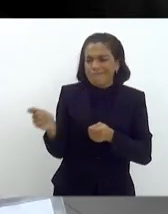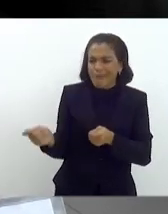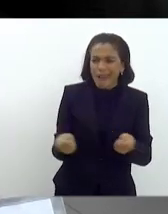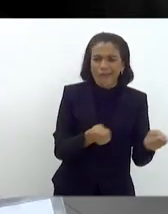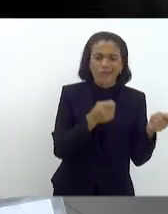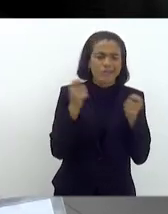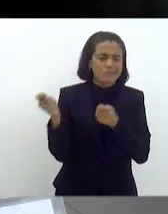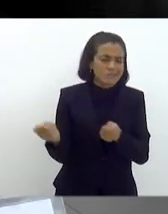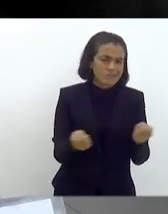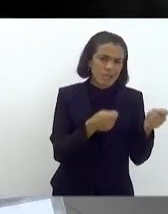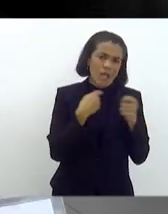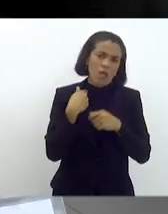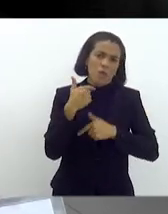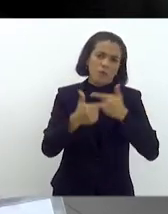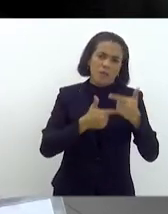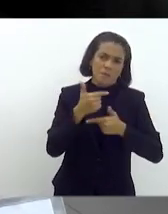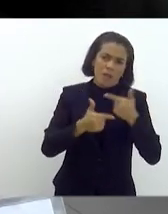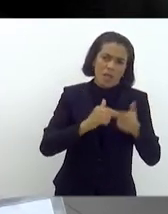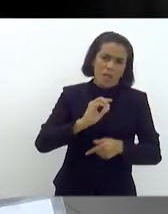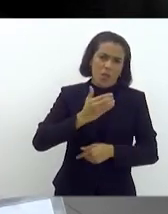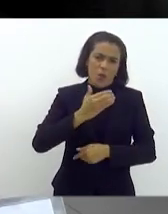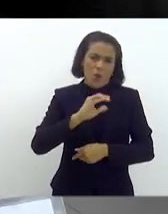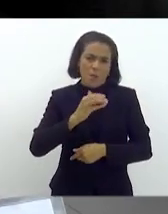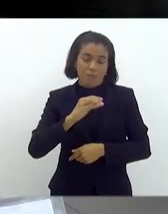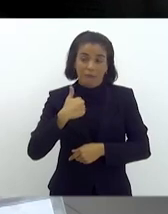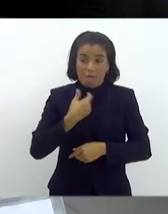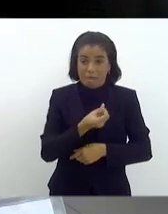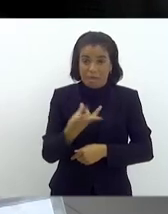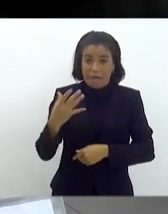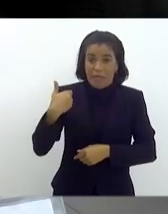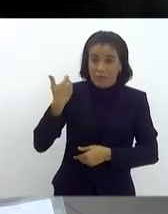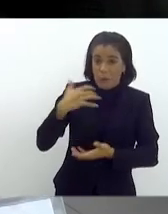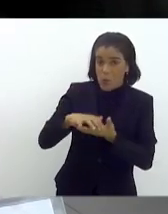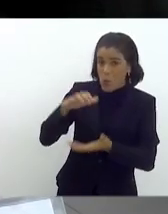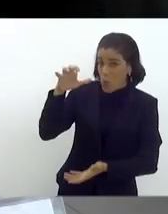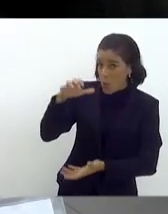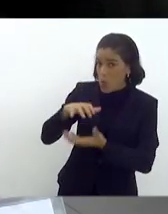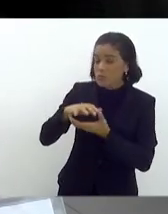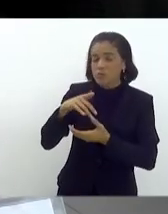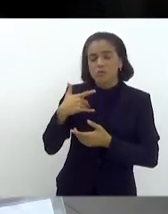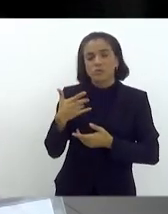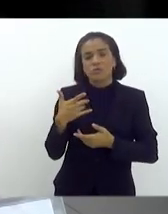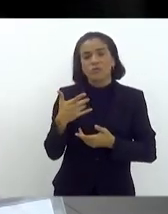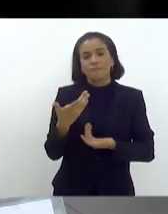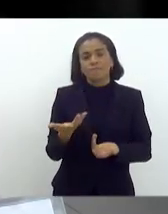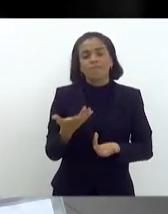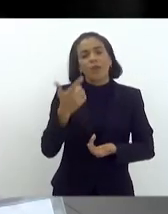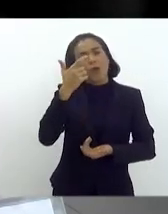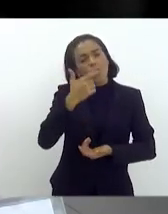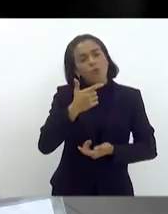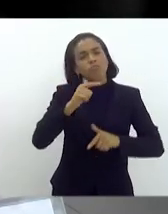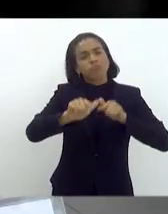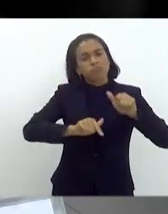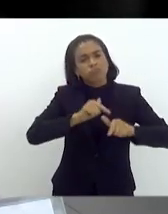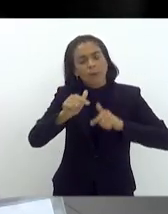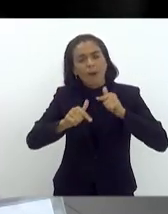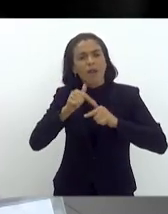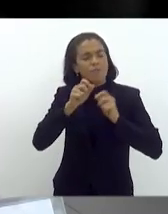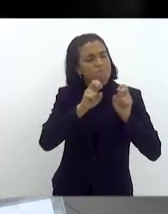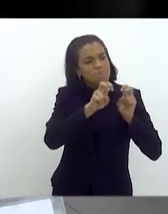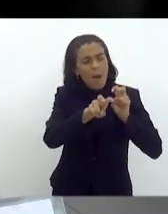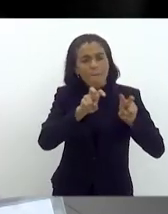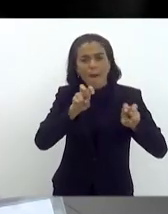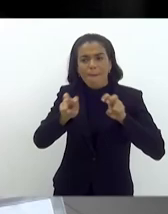eu trabalhei foi titular de Copacabana que é um bairro com muitos idosos né Leblon também e a gente vê com frequência